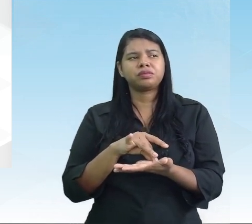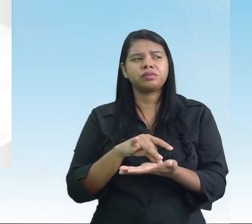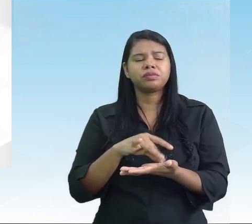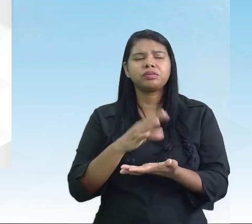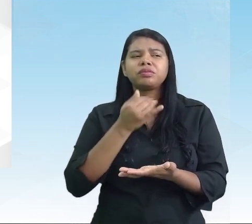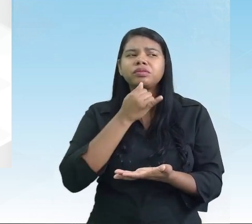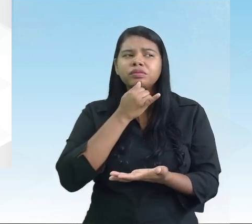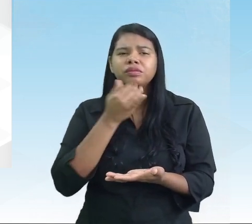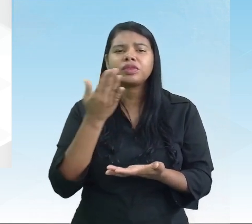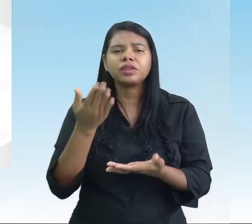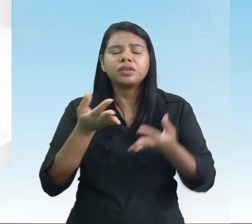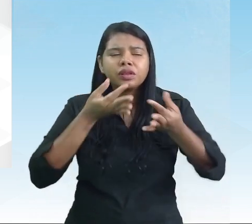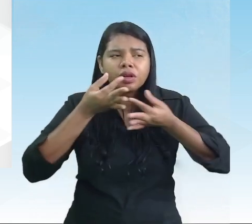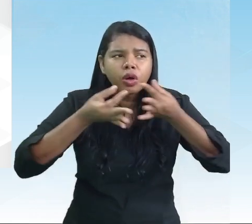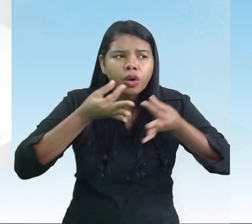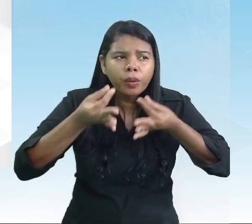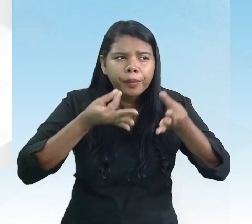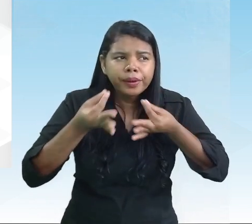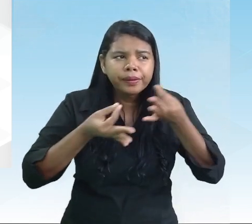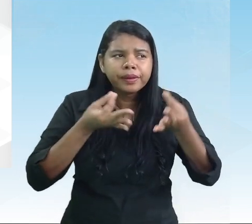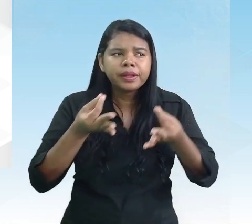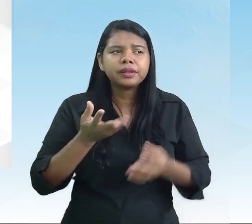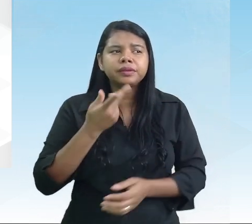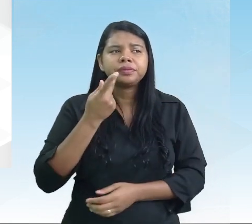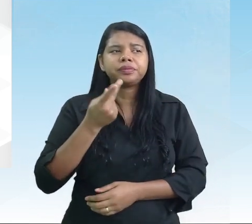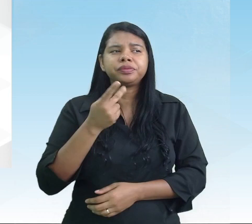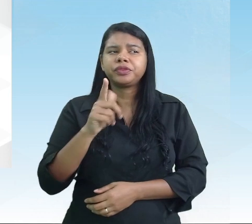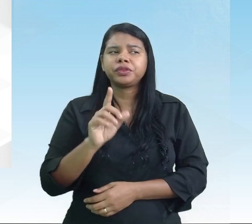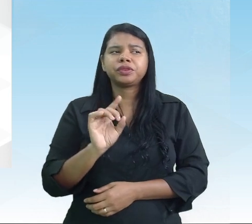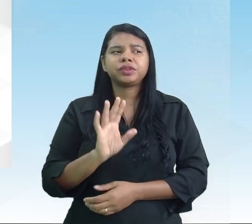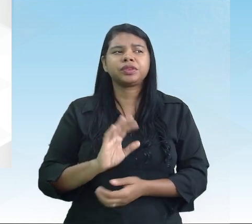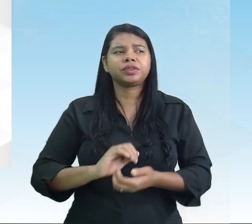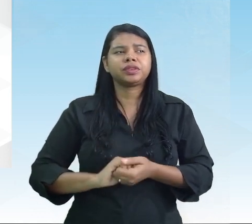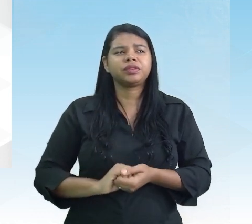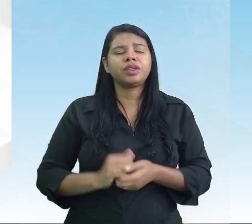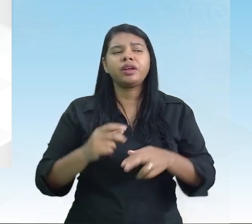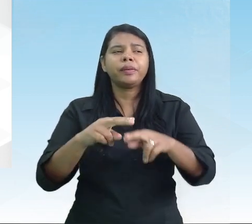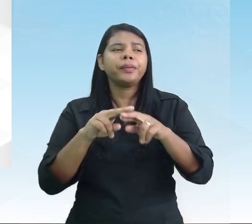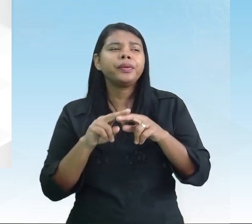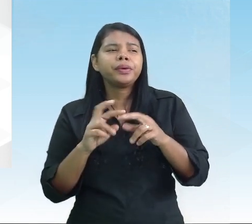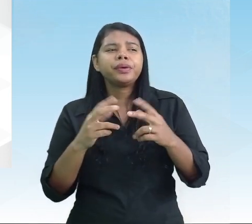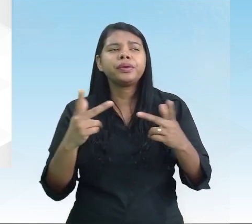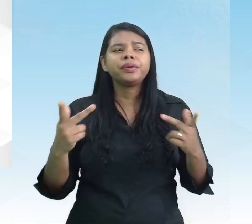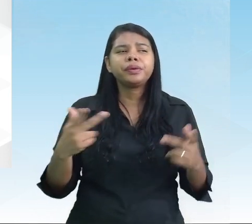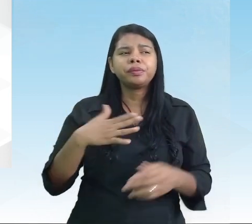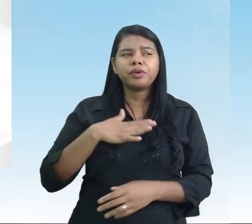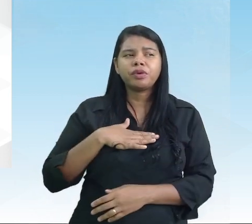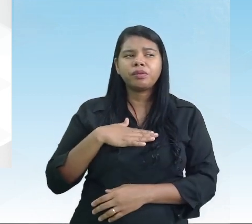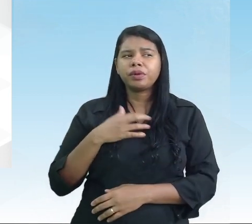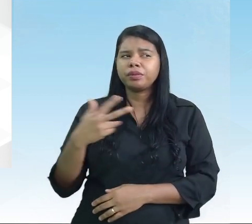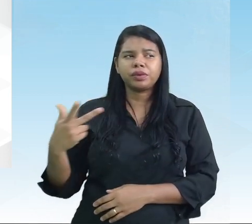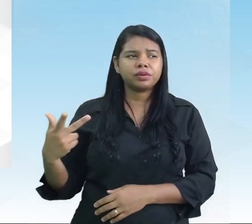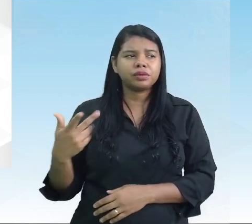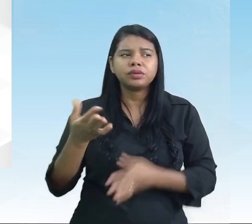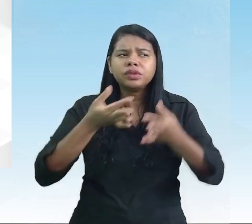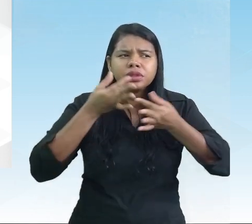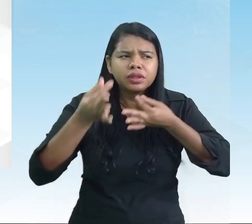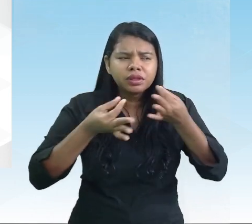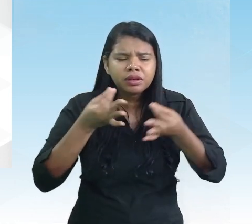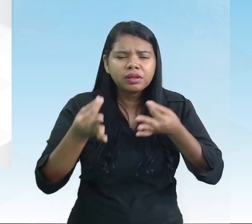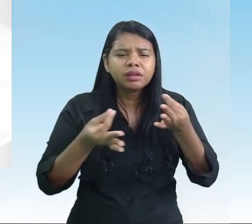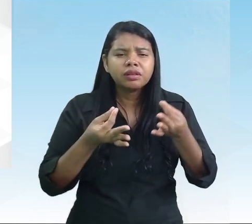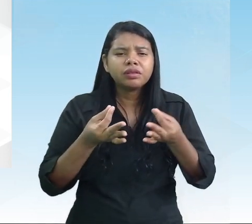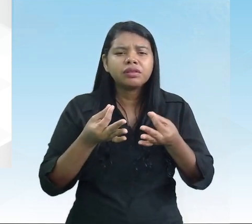carne, você tem que argumentar. Não é dizer, por isso é bom ou ruim por aquilo. Você tem que argumentar,